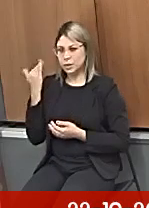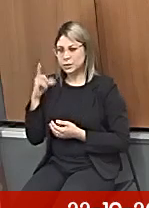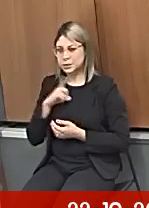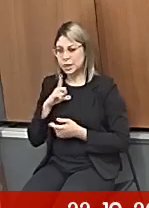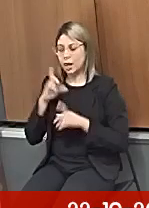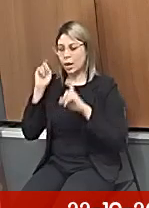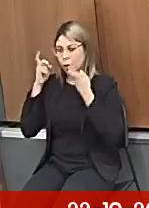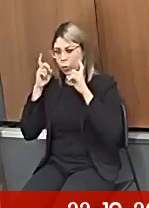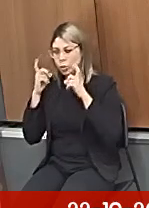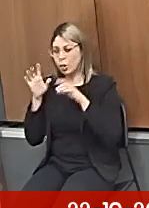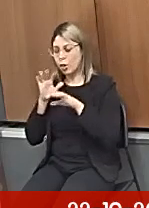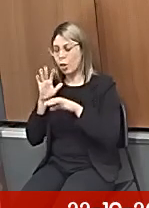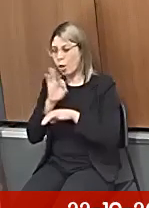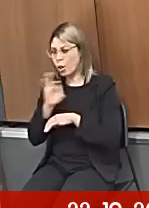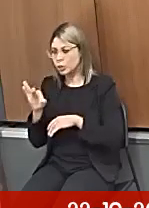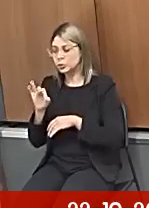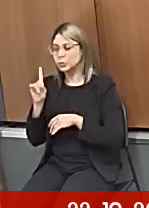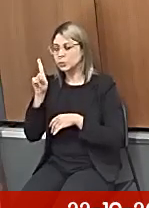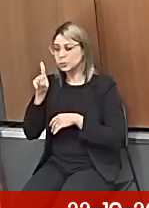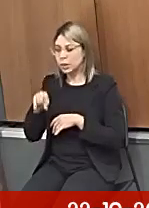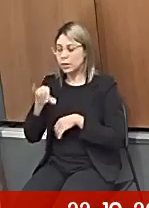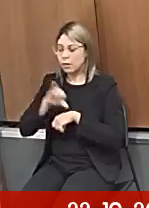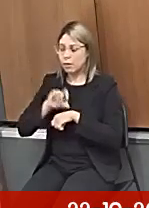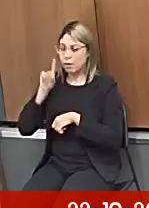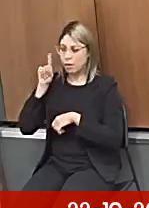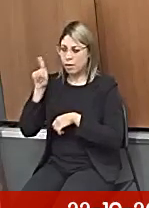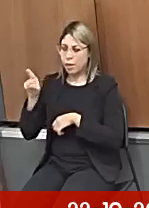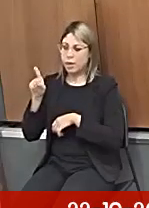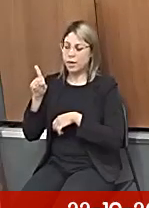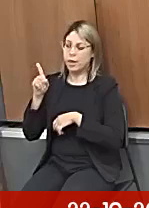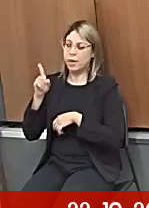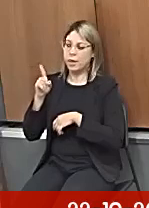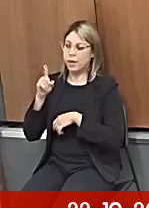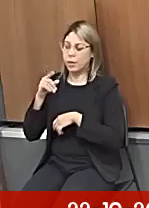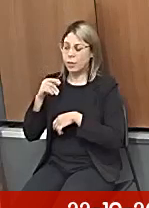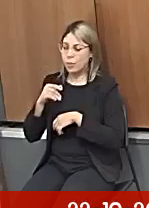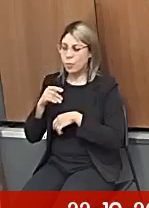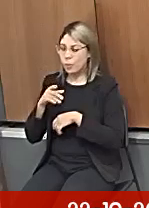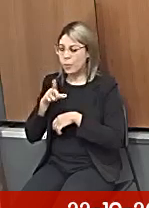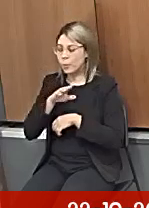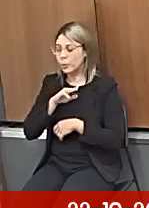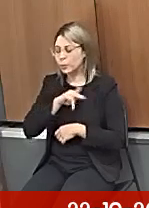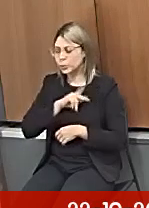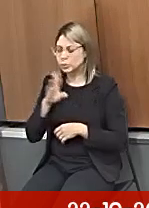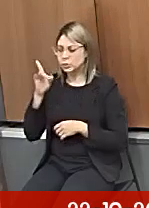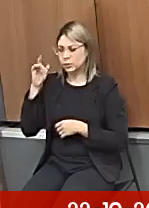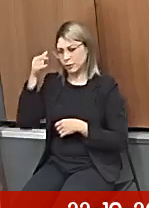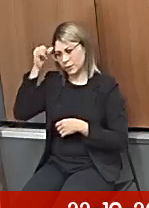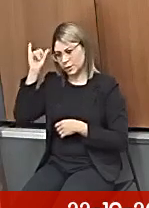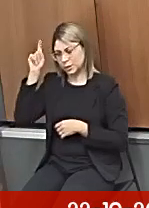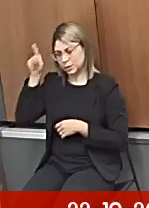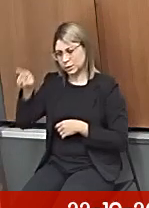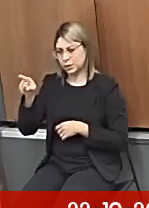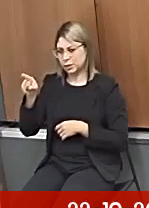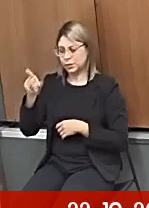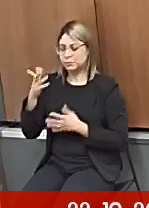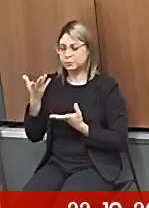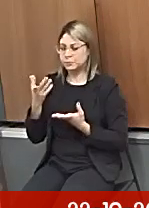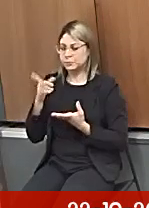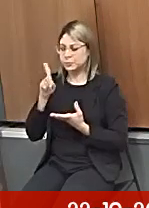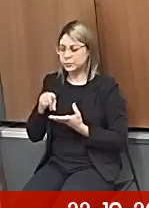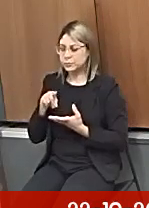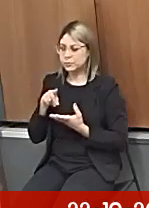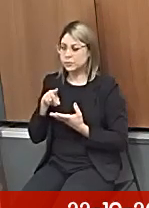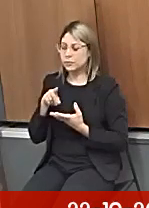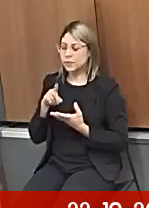uma reunião fantástica na sede da Procuradoria da Fazenda Nacional com o Thiago Elton, que é representando tanto